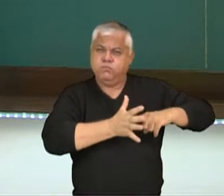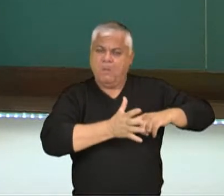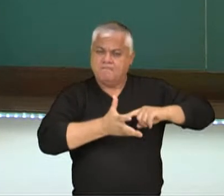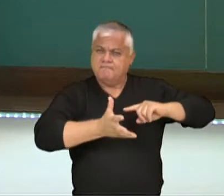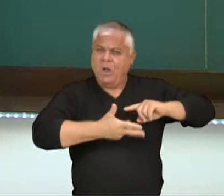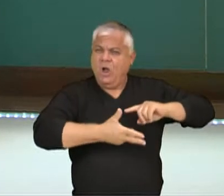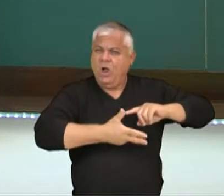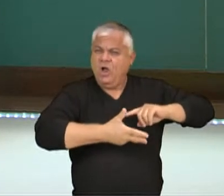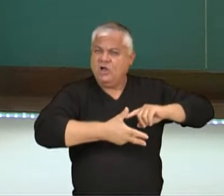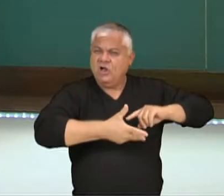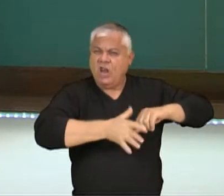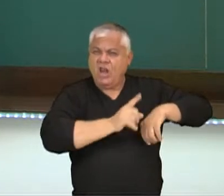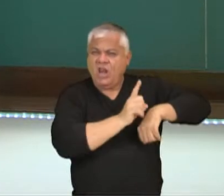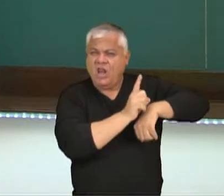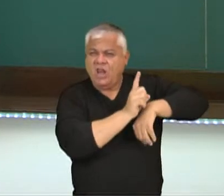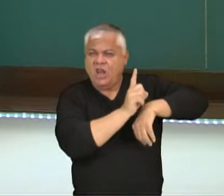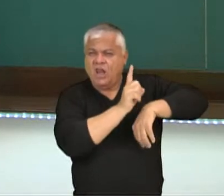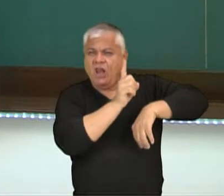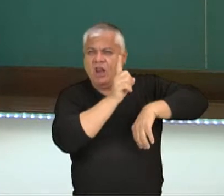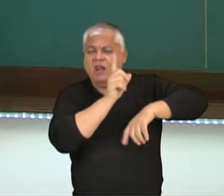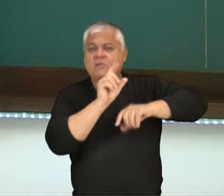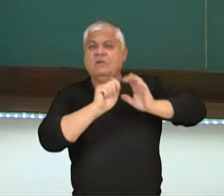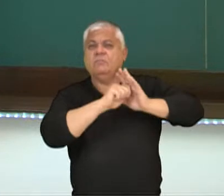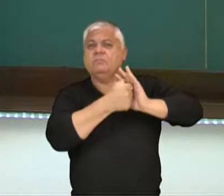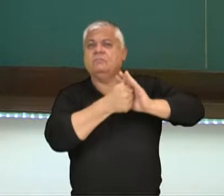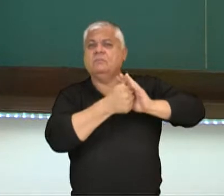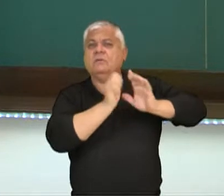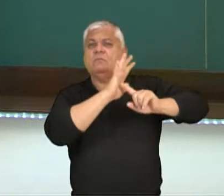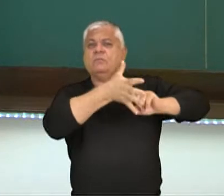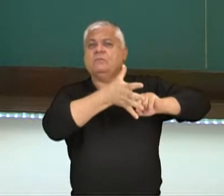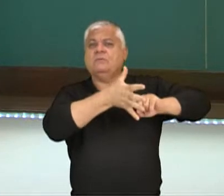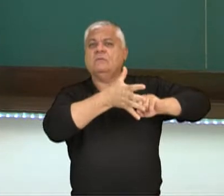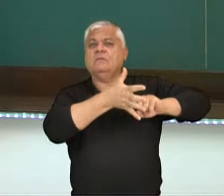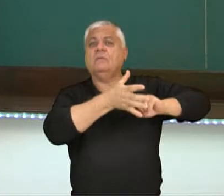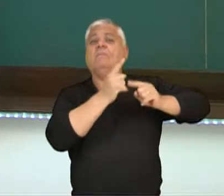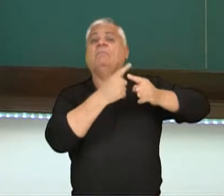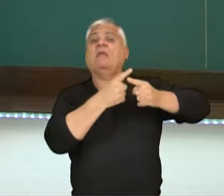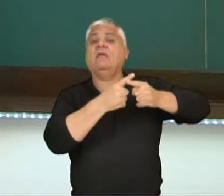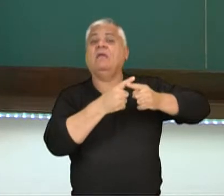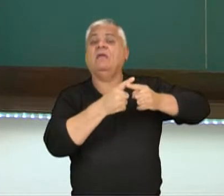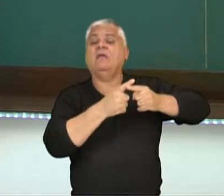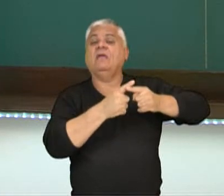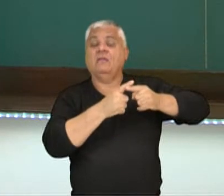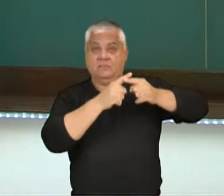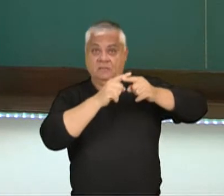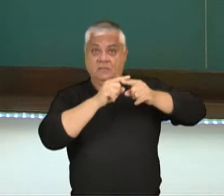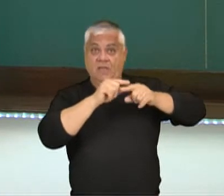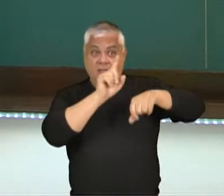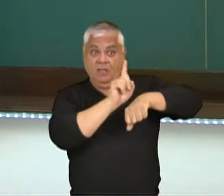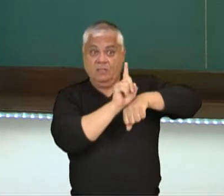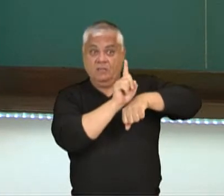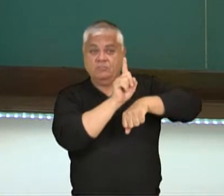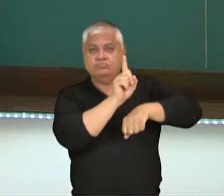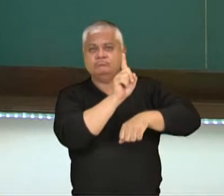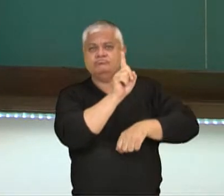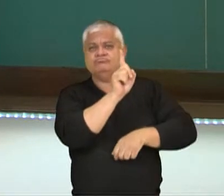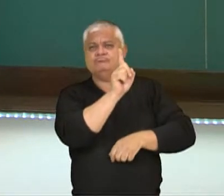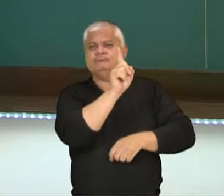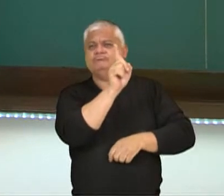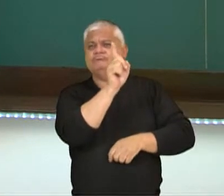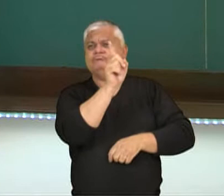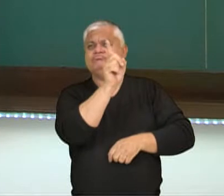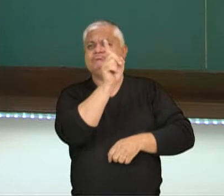velocidade, aí depois eles desligam os motores, para que esse corpo, essa nave, ela se desloque